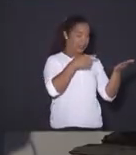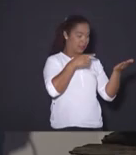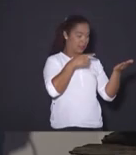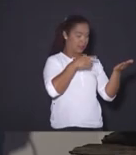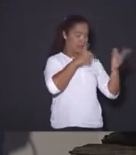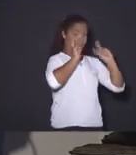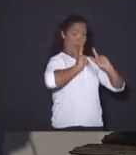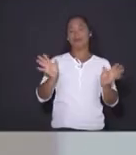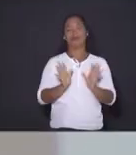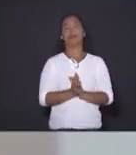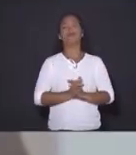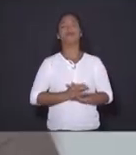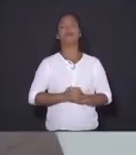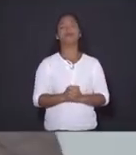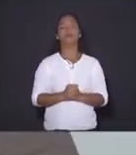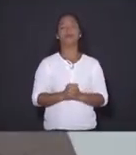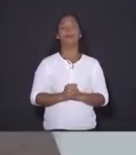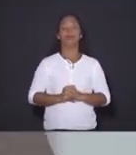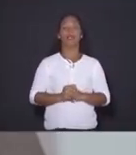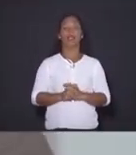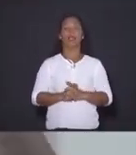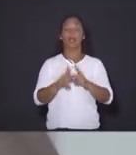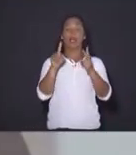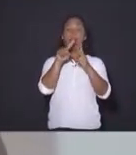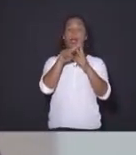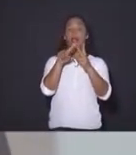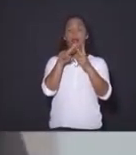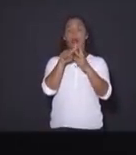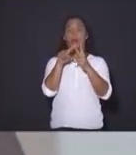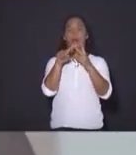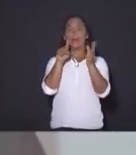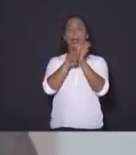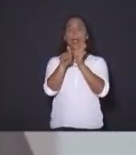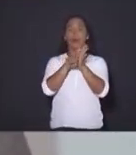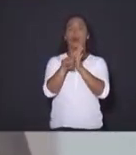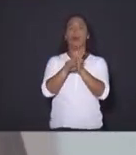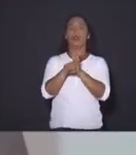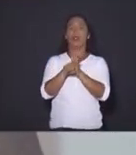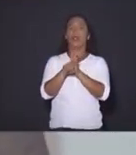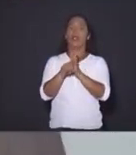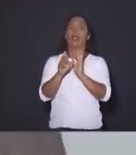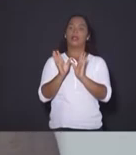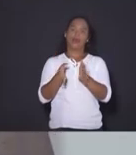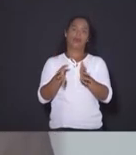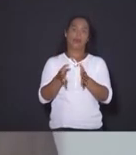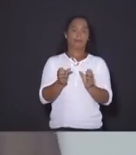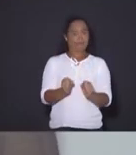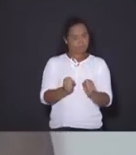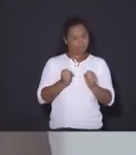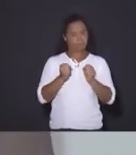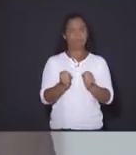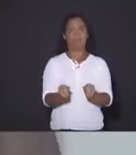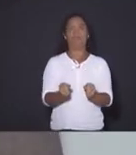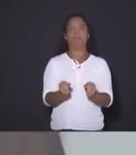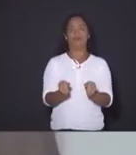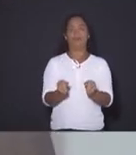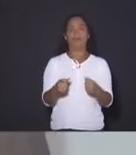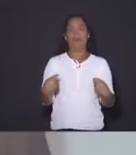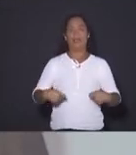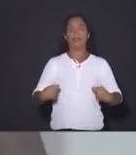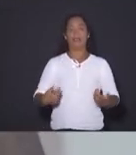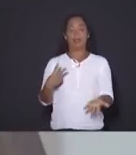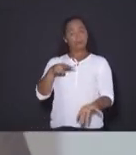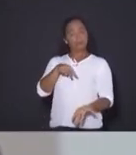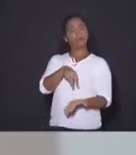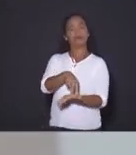junto com a meninada as duas de certa forma que cobram de nós mesmo uma ação mais contundente o nerd qual